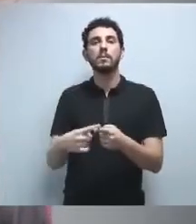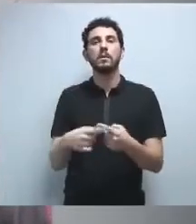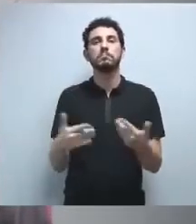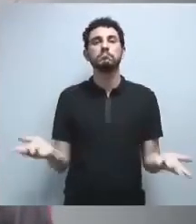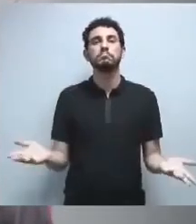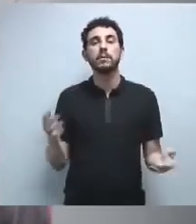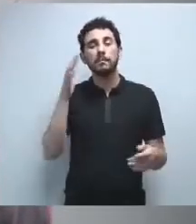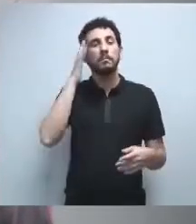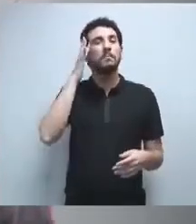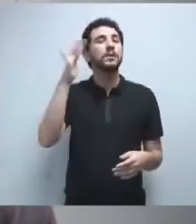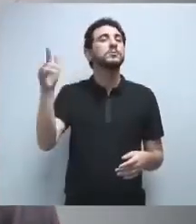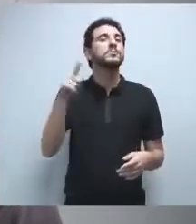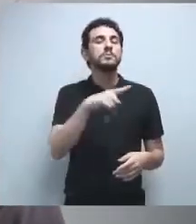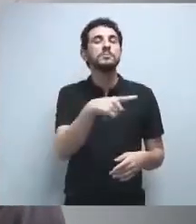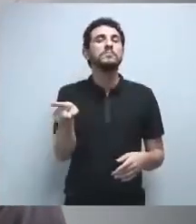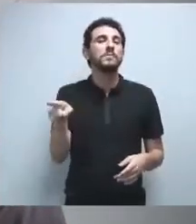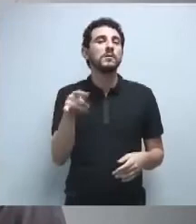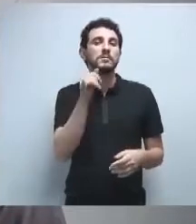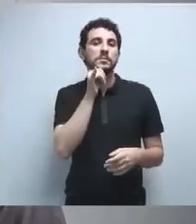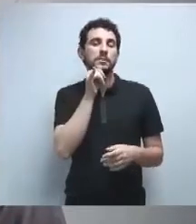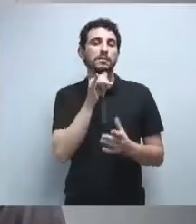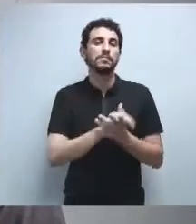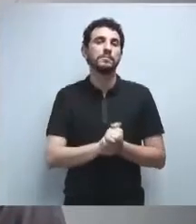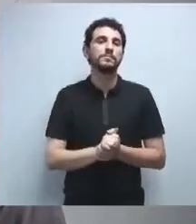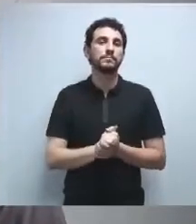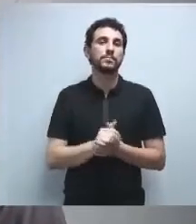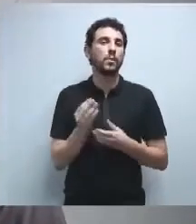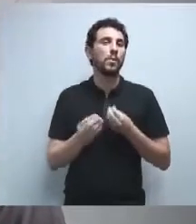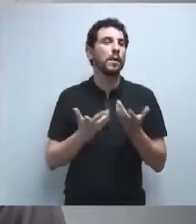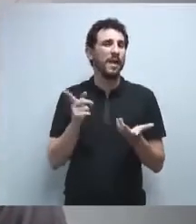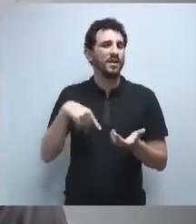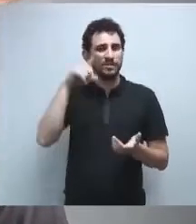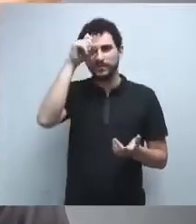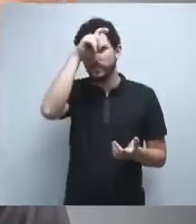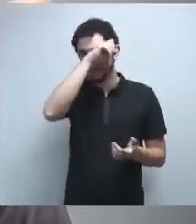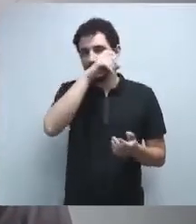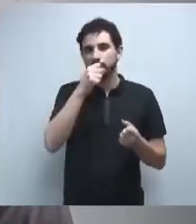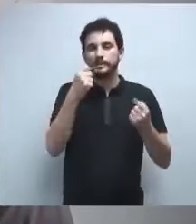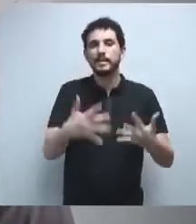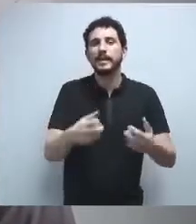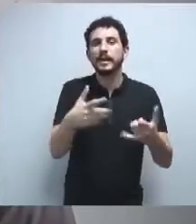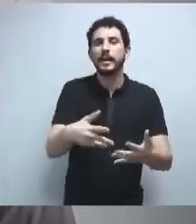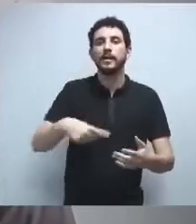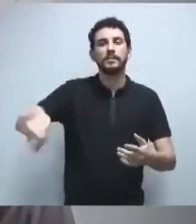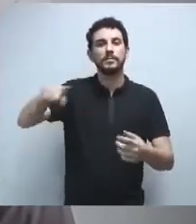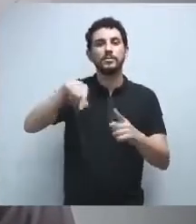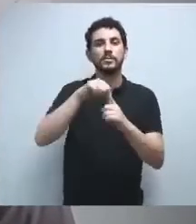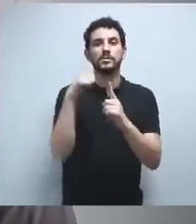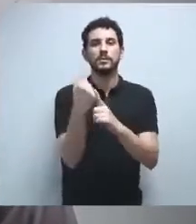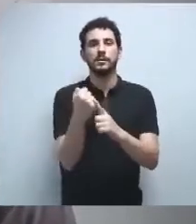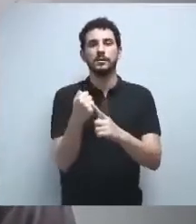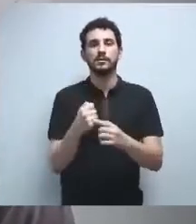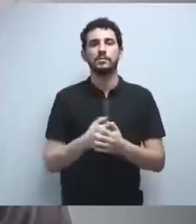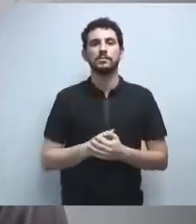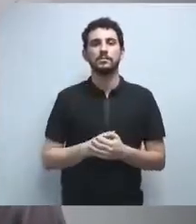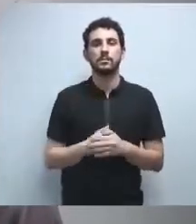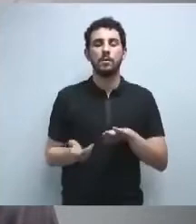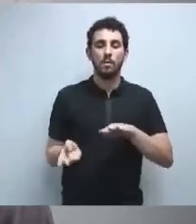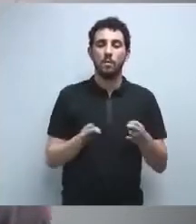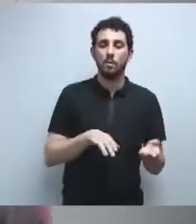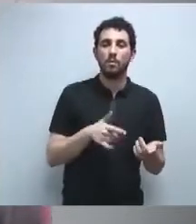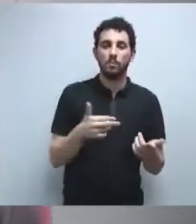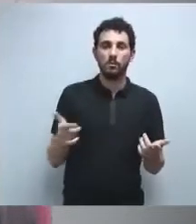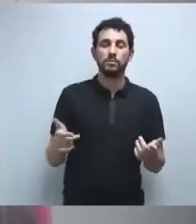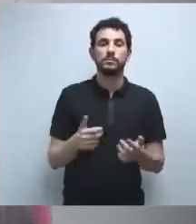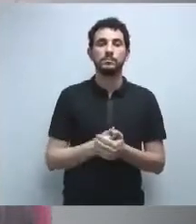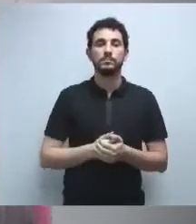imaginem vocês é como fica difícil para justificar para a sociedade outro ponto